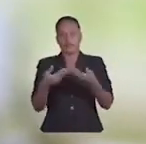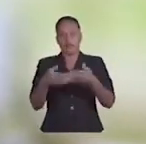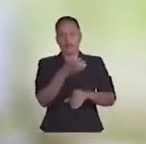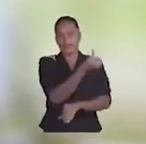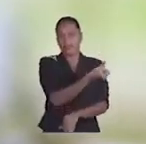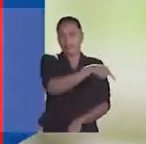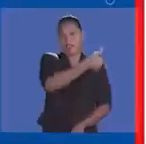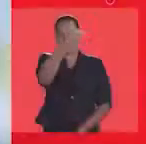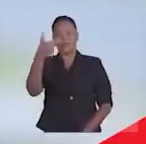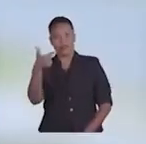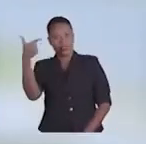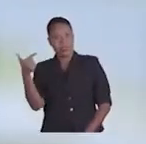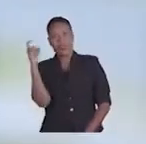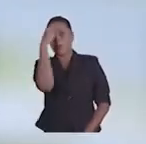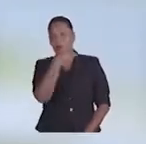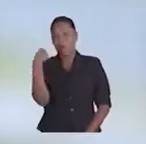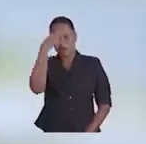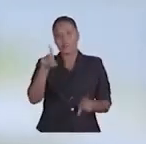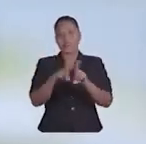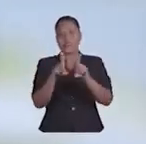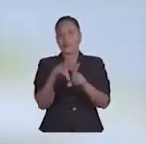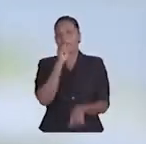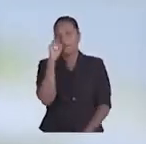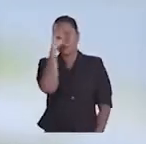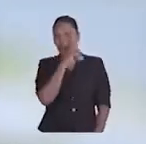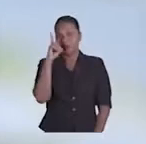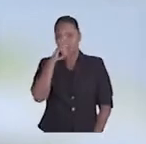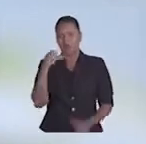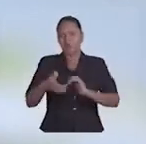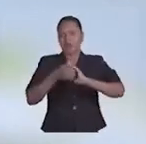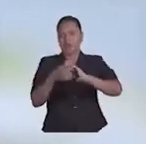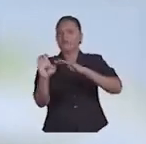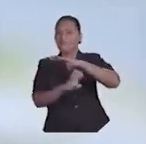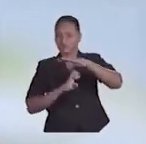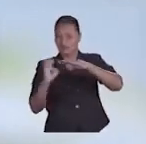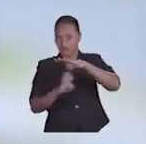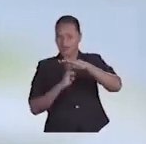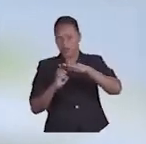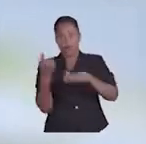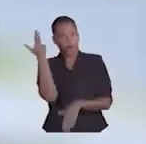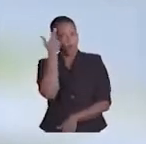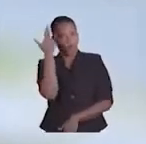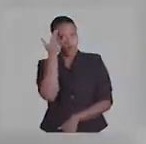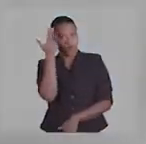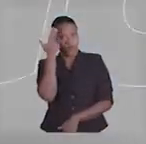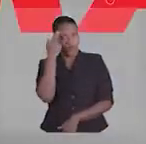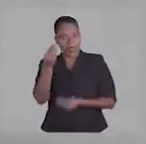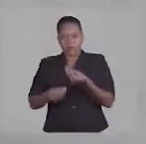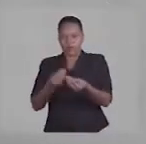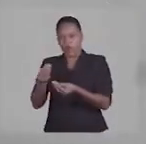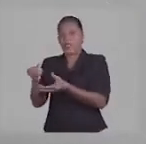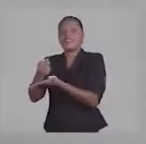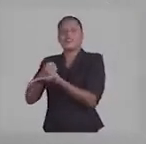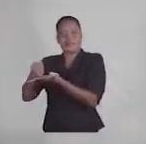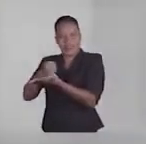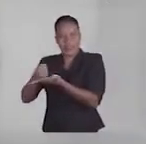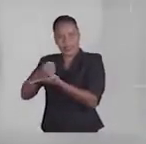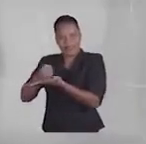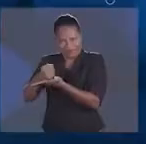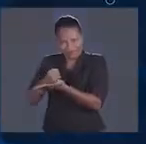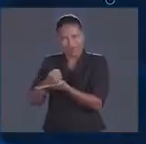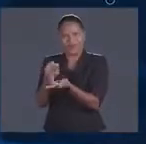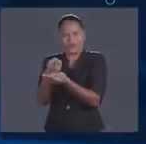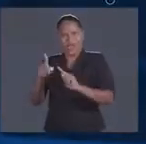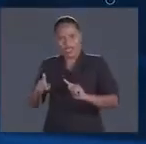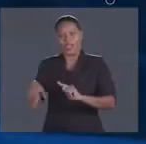resolver com boa gestão. Doença não tem hora para acontecer. Por isso que logo nos primeiros dias, nós vamos colocar em prática o programa Saúde Agora. Mais de